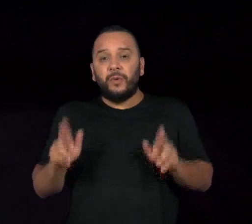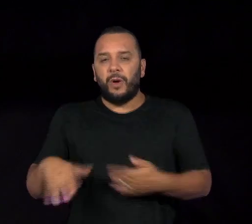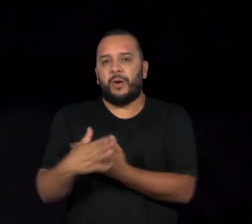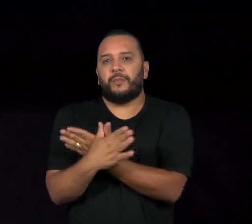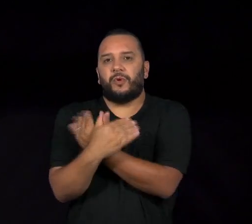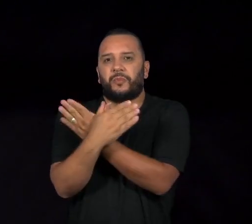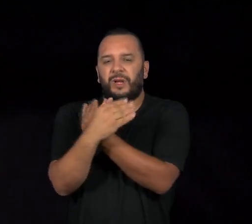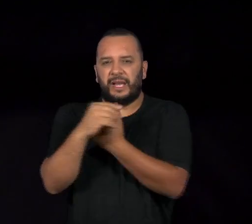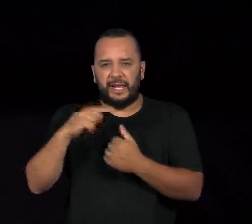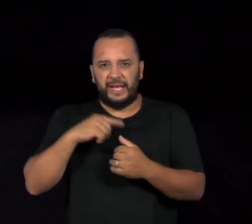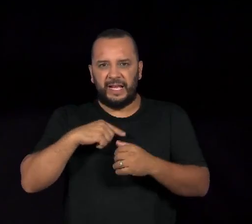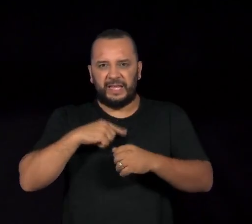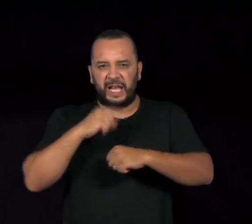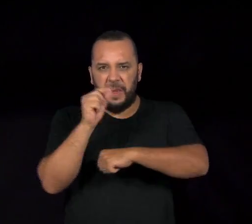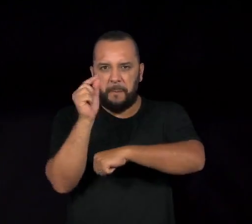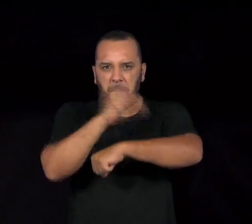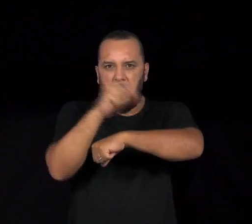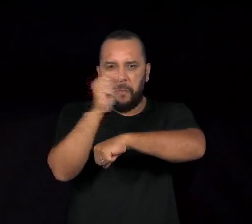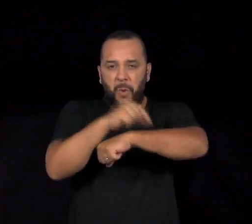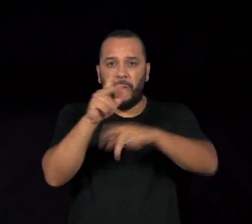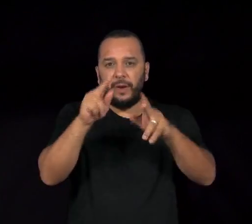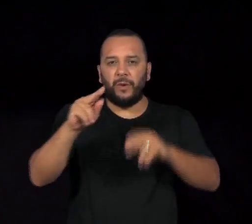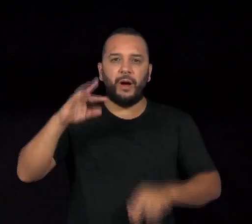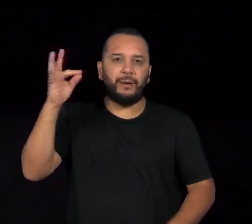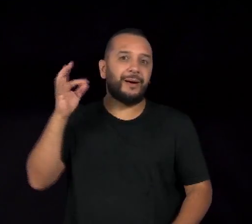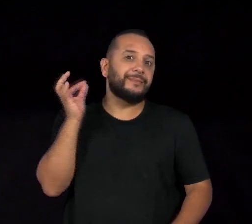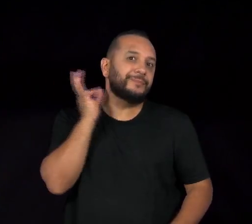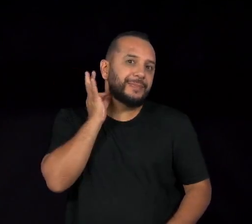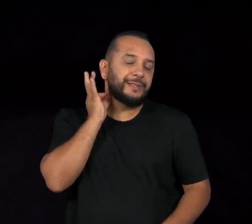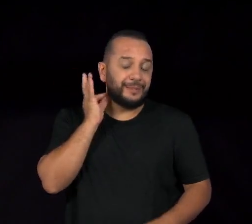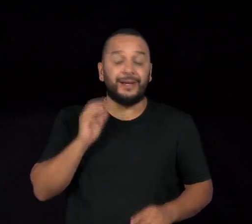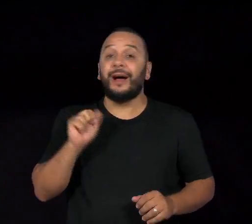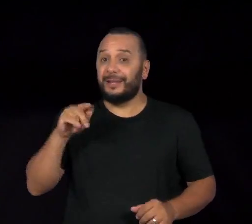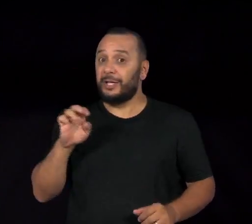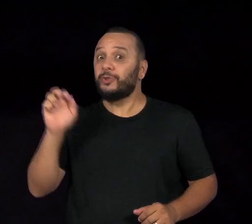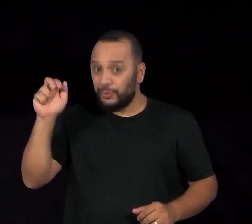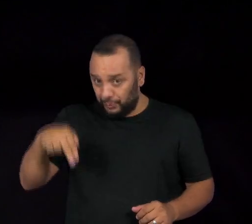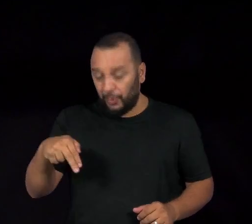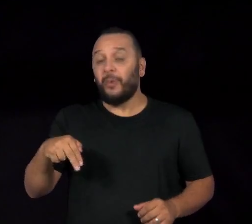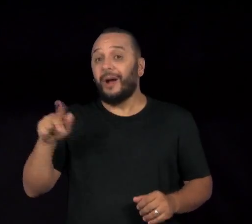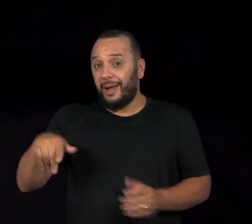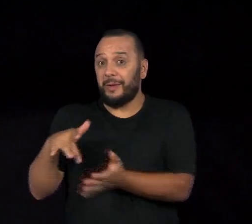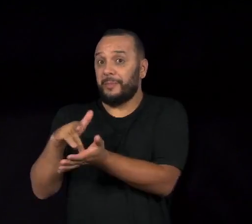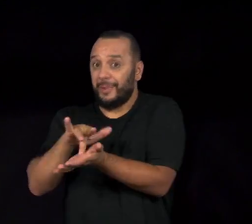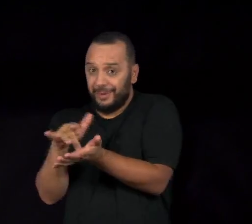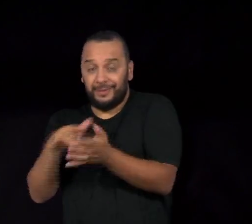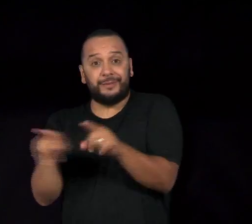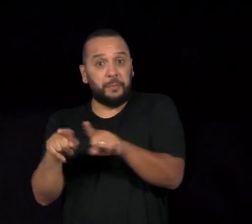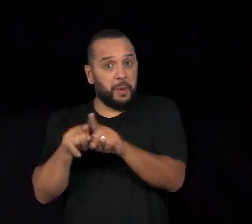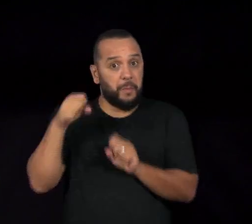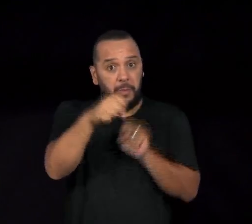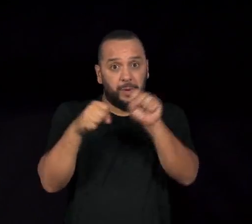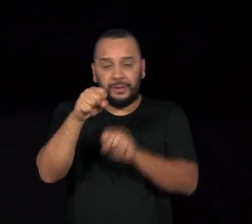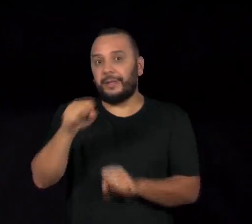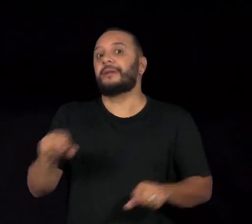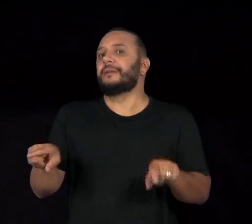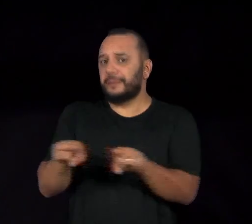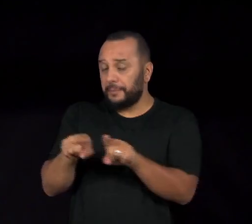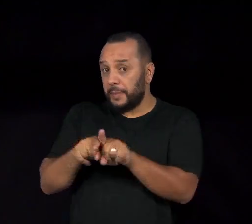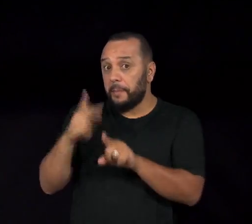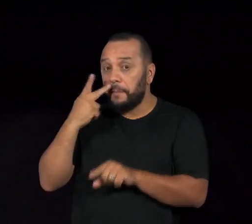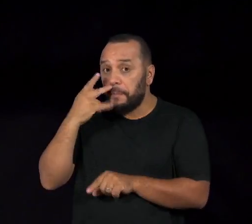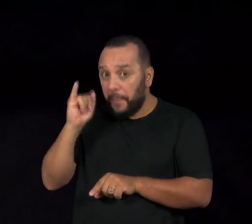meu convidado, o lutador Anderson Silva, parece seguir o conselho. Bailarino e porradeiro, paizão e casca